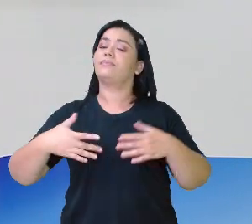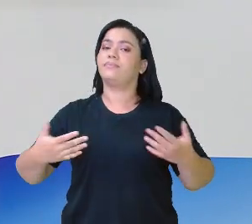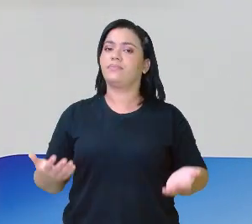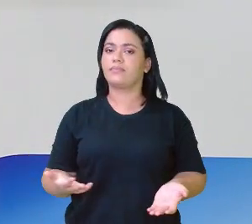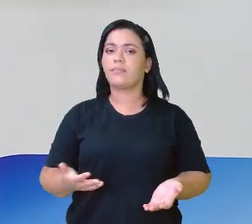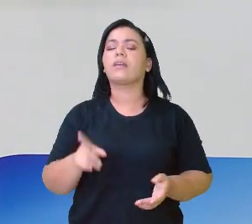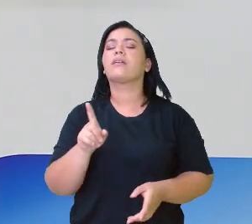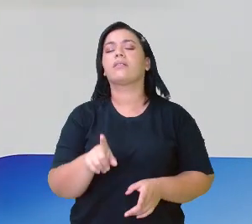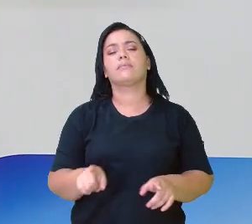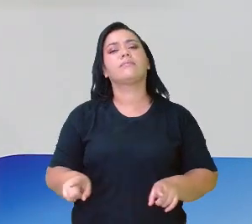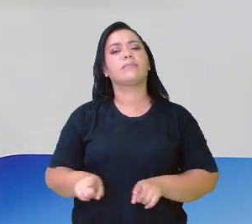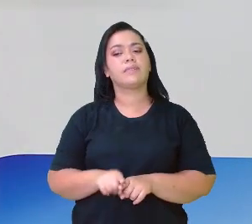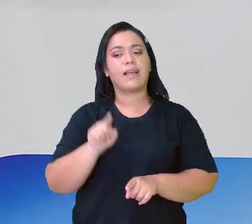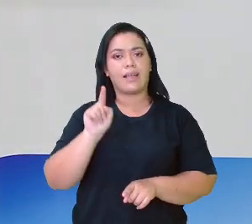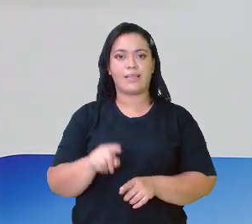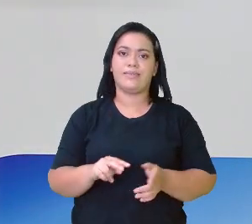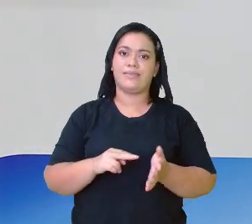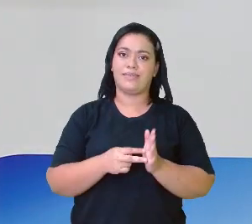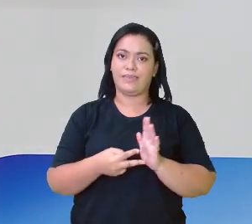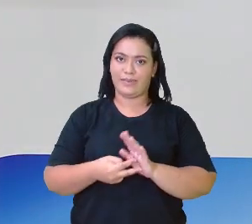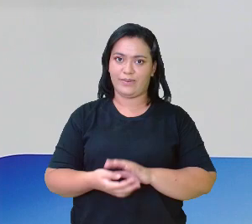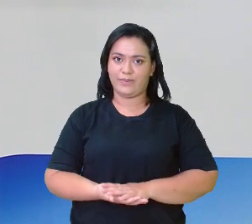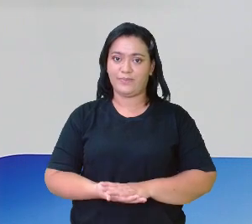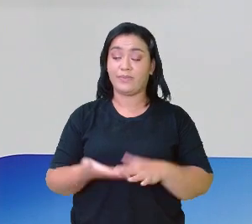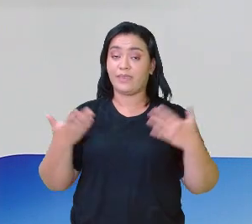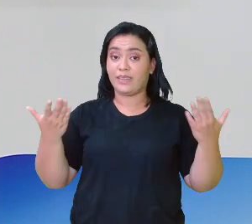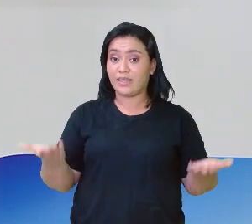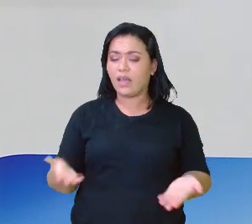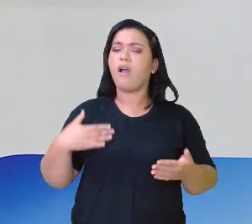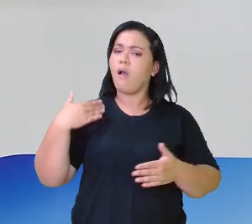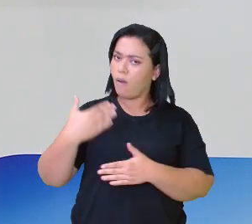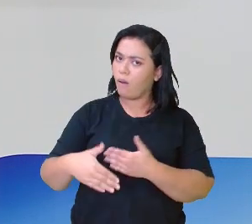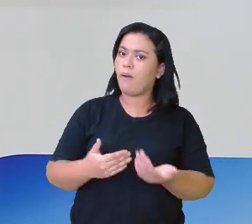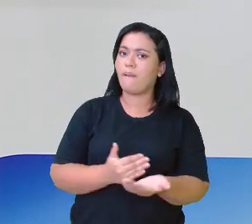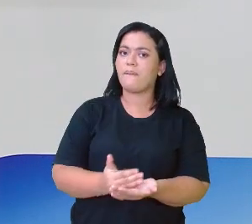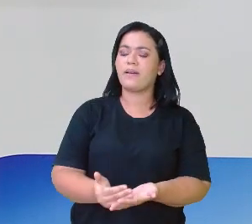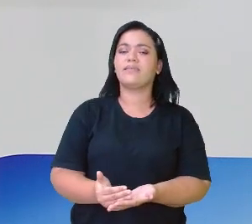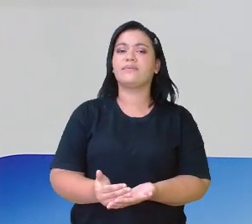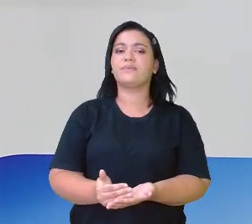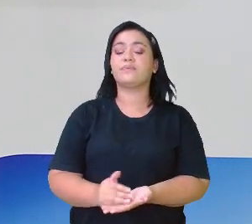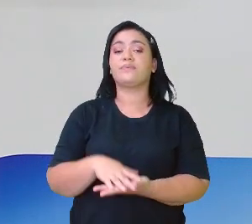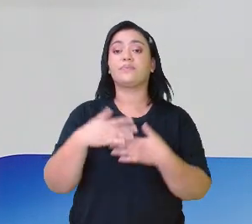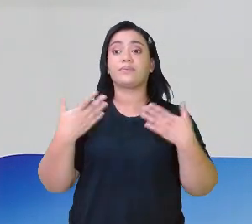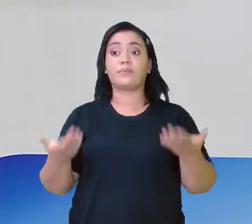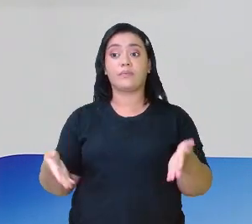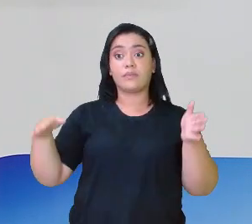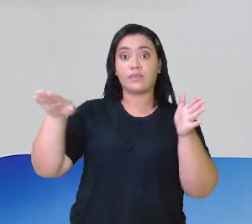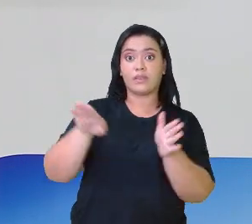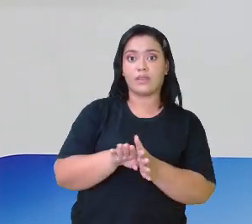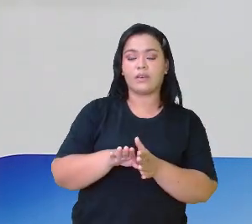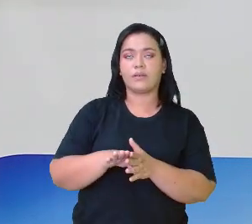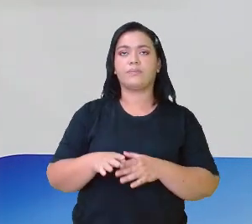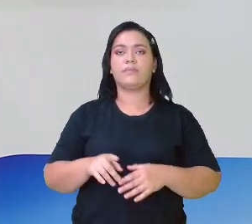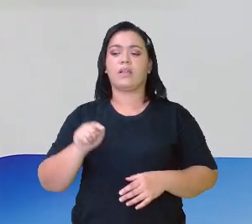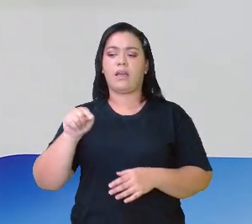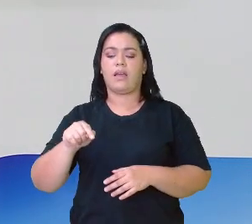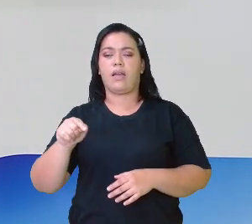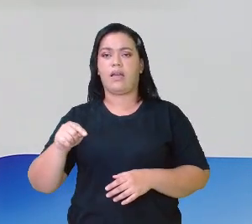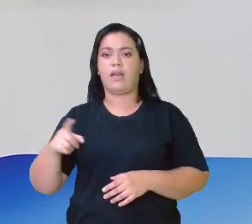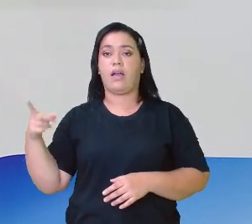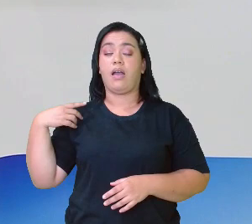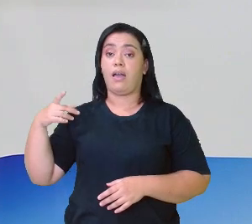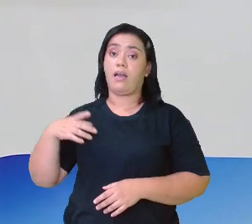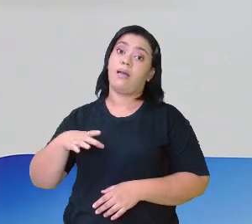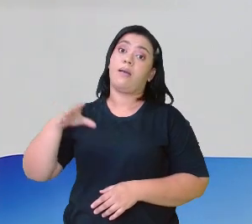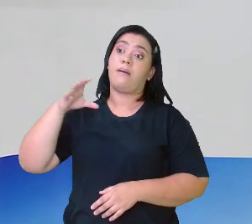seria justamente nesse sentido. O processo começa aí. Quando chega aqui, né, quando os portugueses,